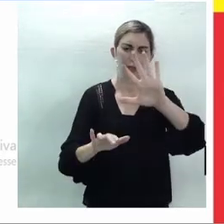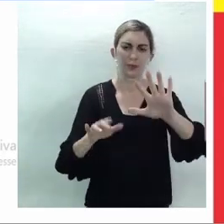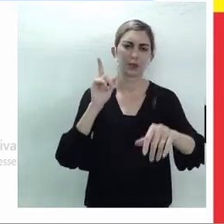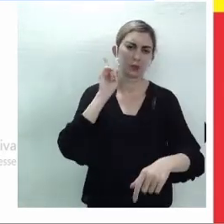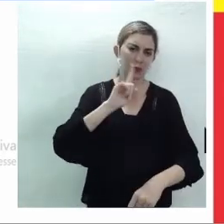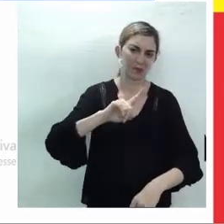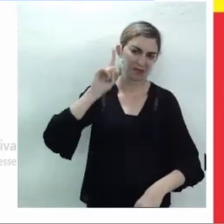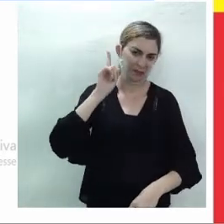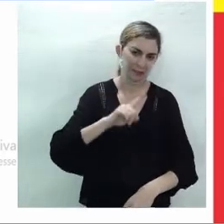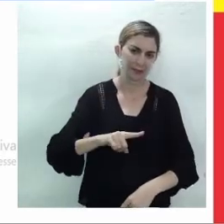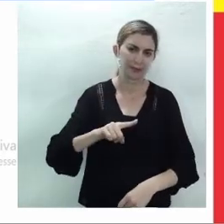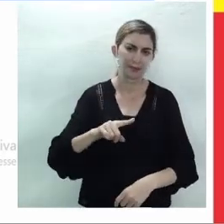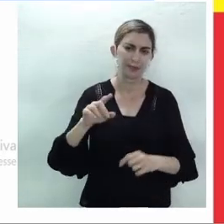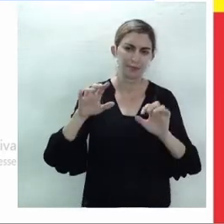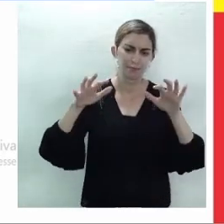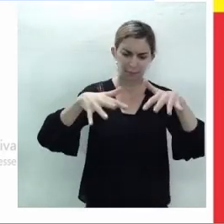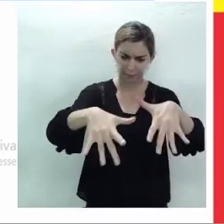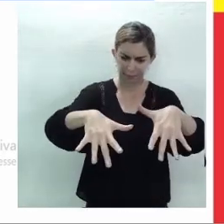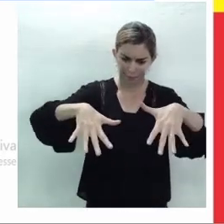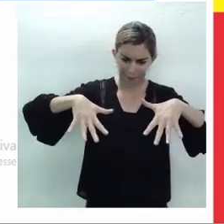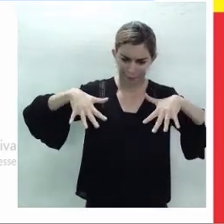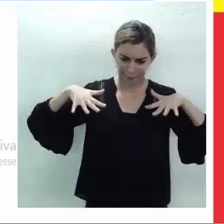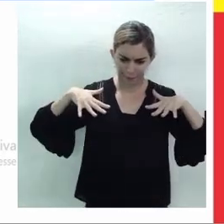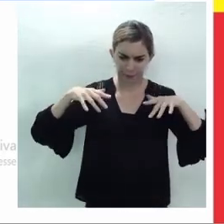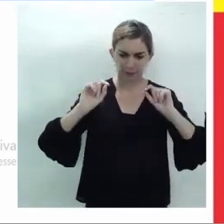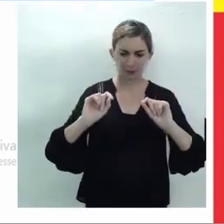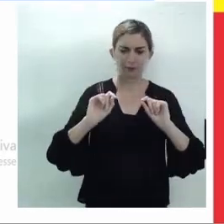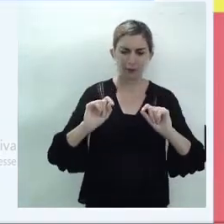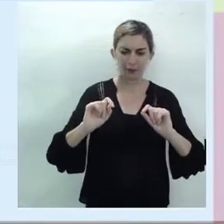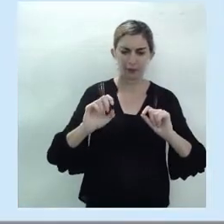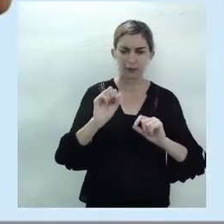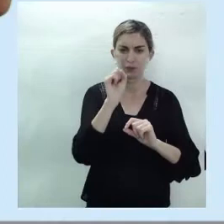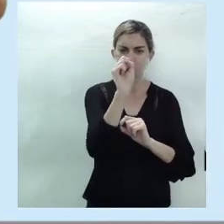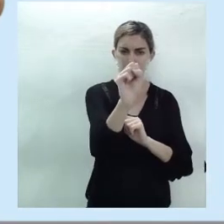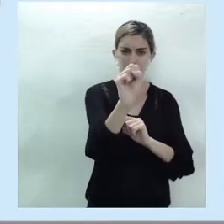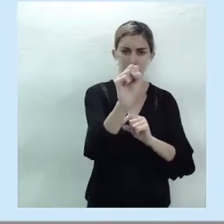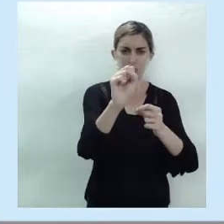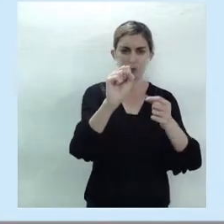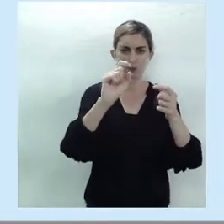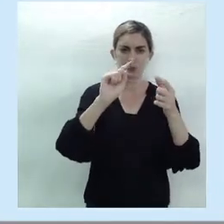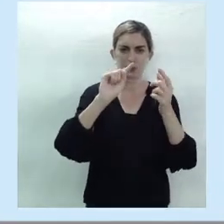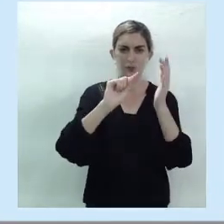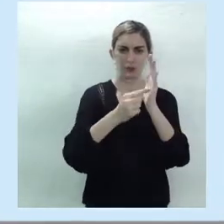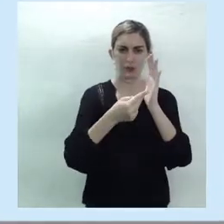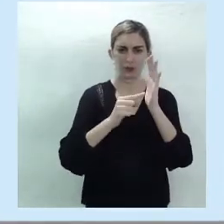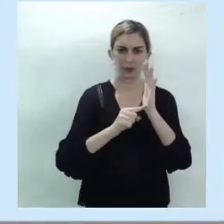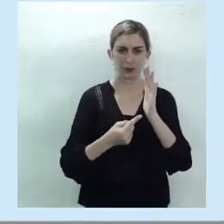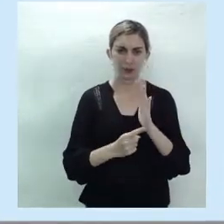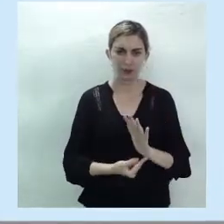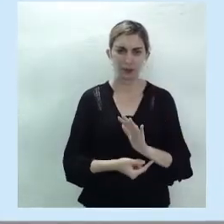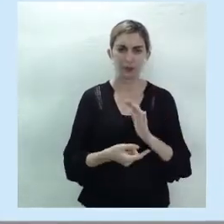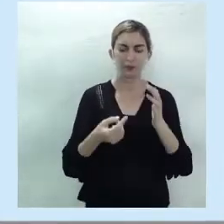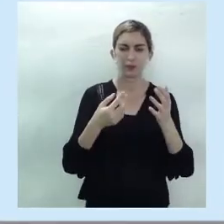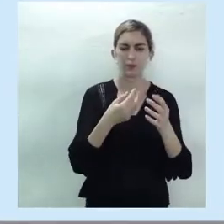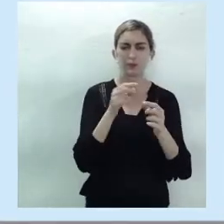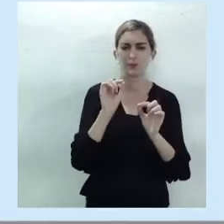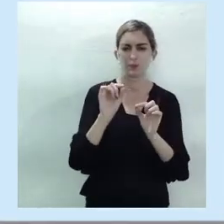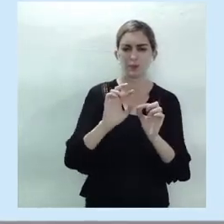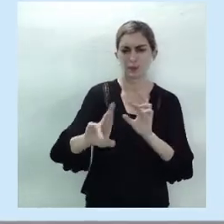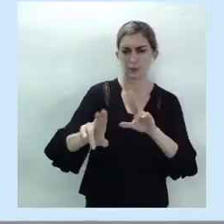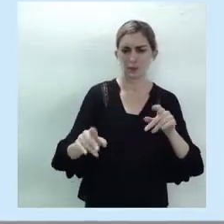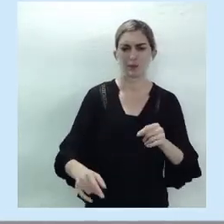Estados Unidos. Esse evento estabeleceu 8 princípios de convívio. Vamos conhecer